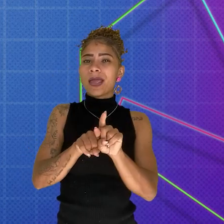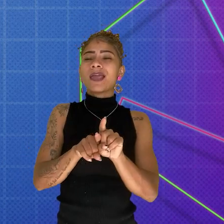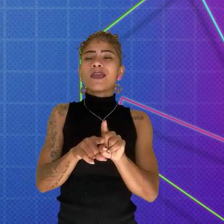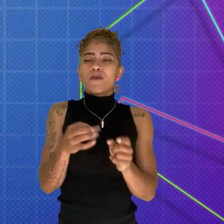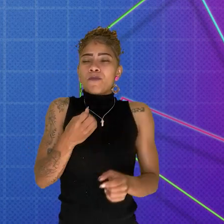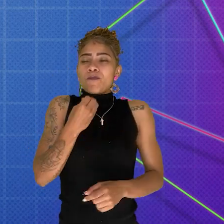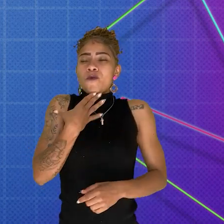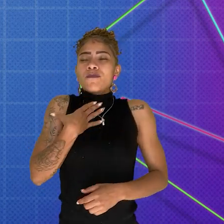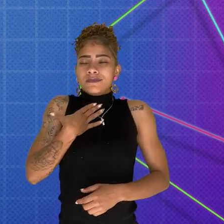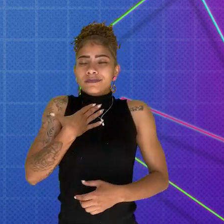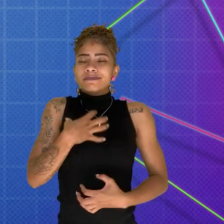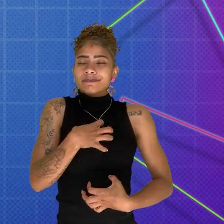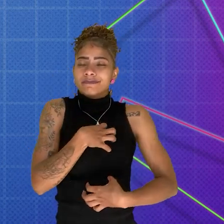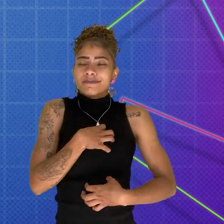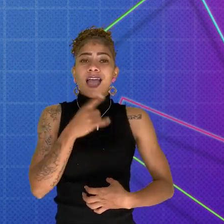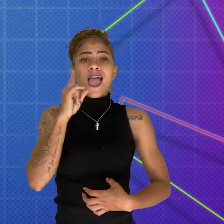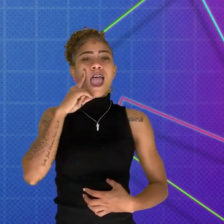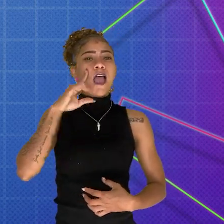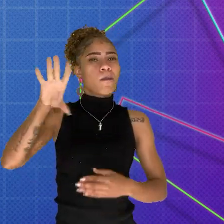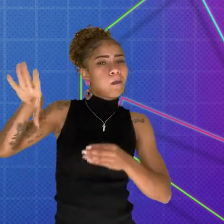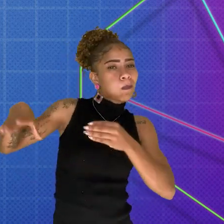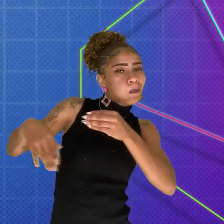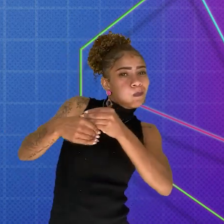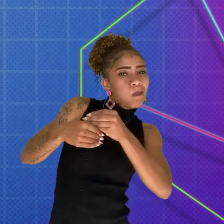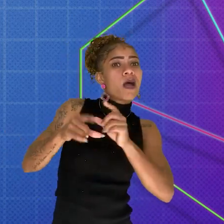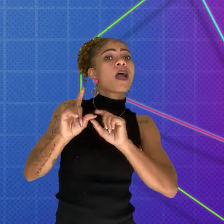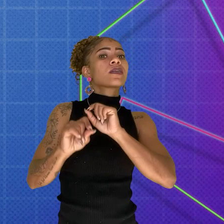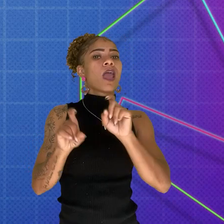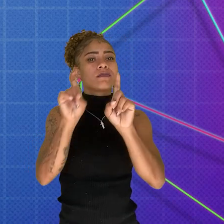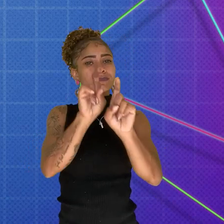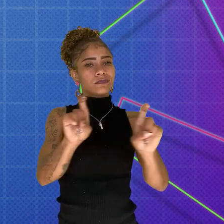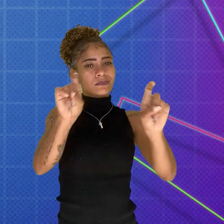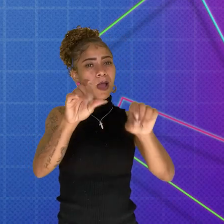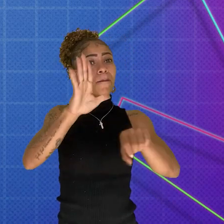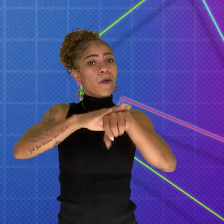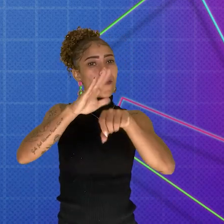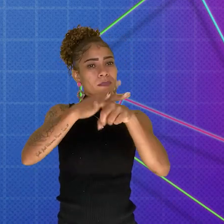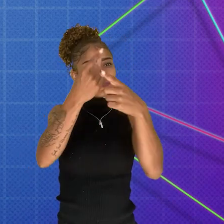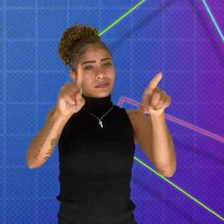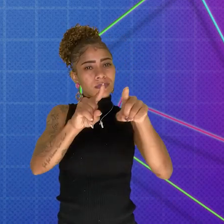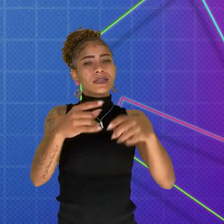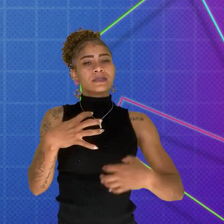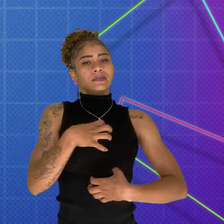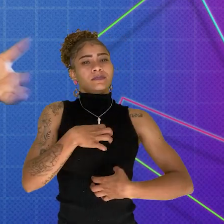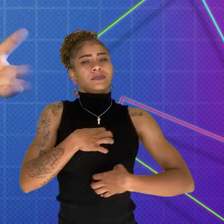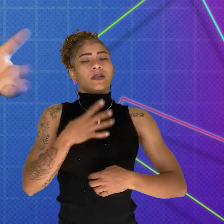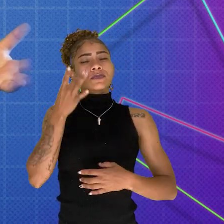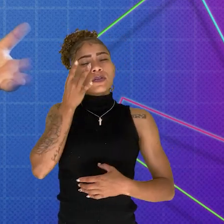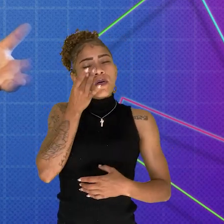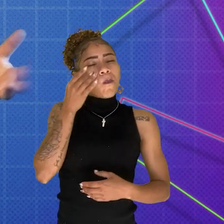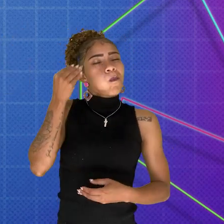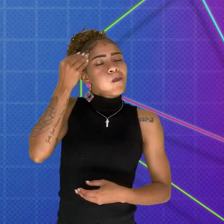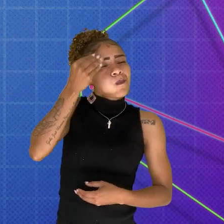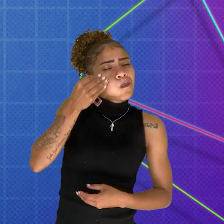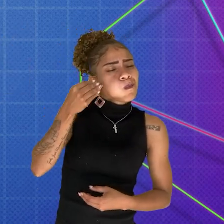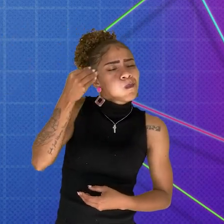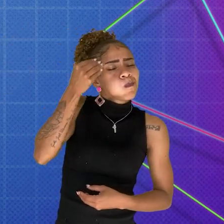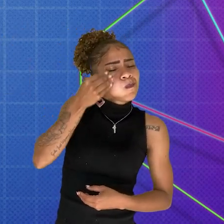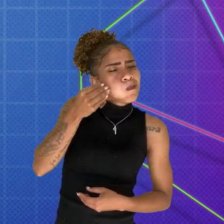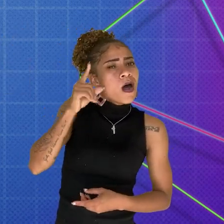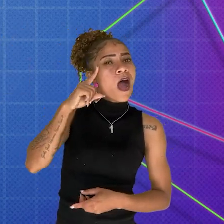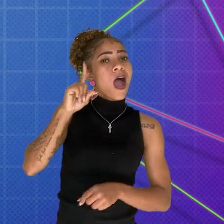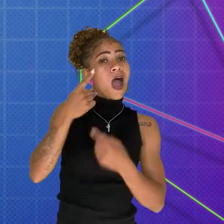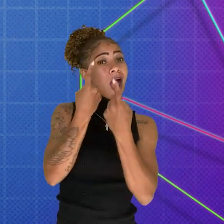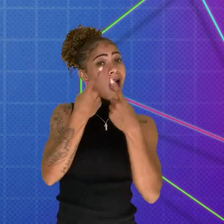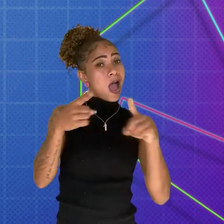clima adequado. Os efeitos sonoros são adicionados para complementar a trilha sonora e aumentar a sensação de imersão do jogador.